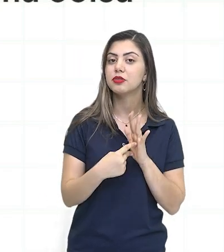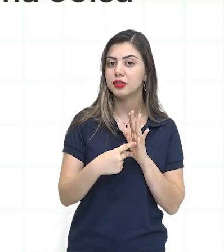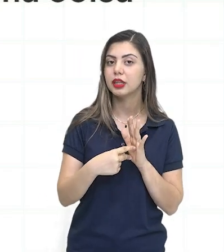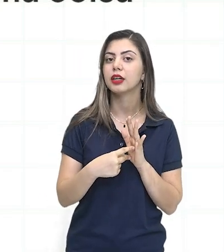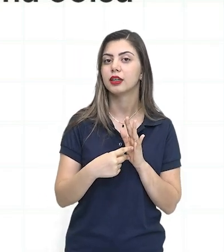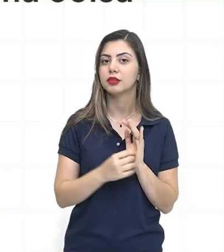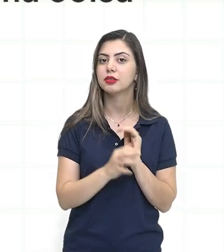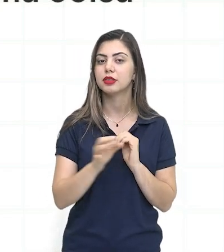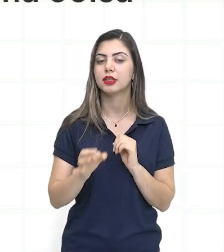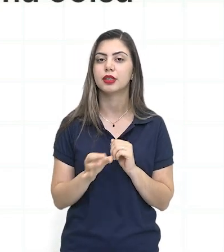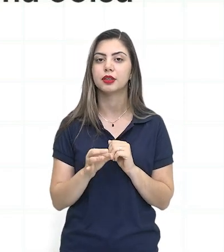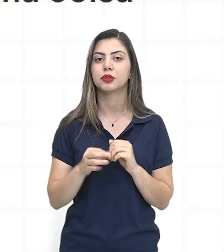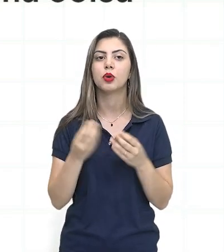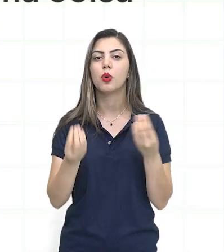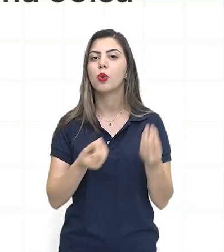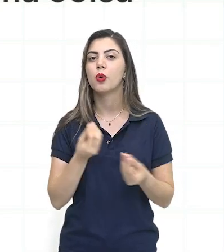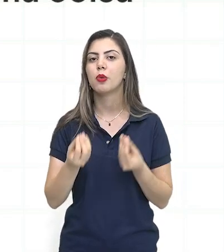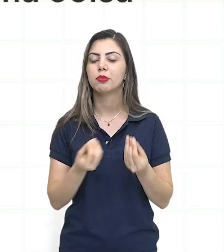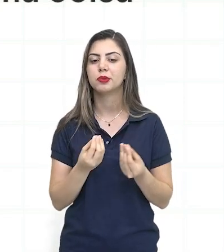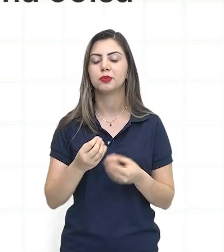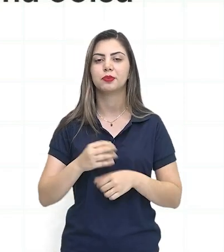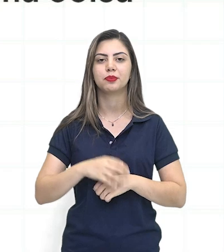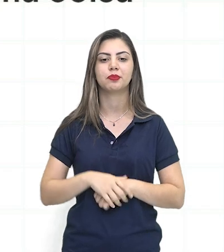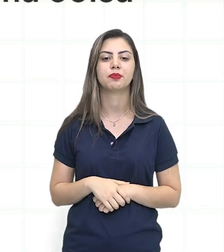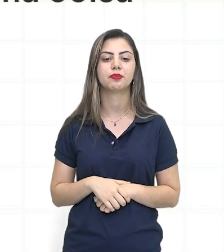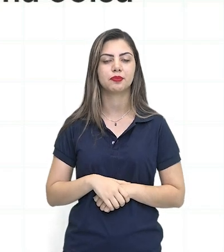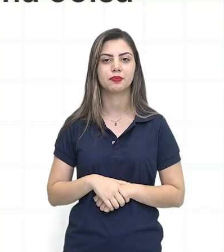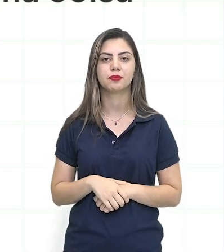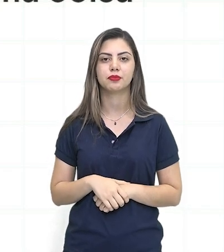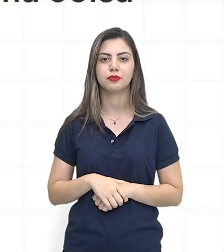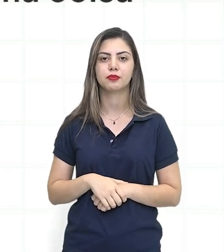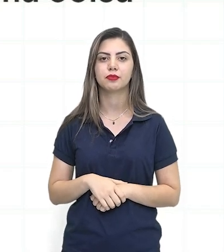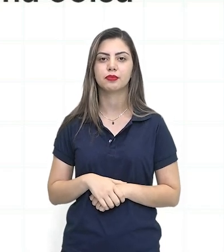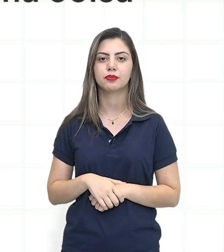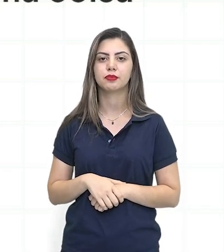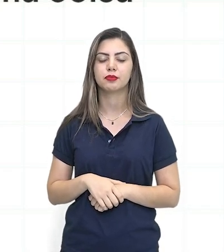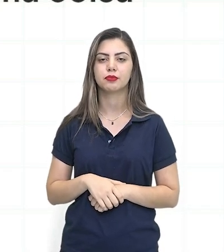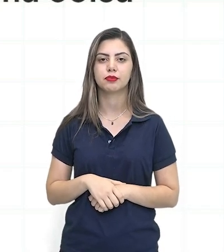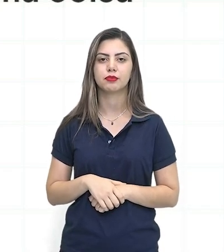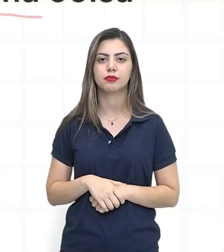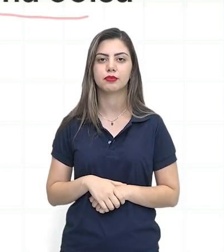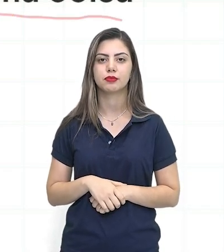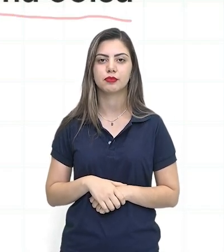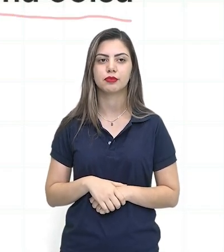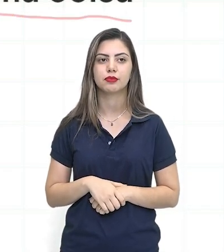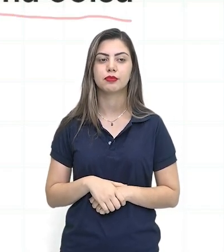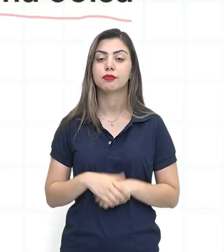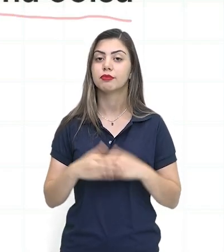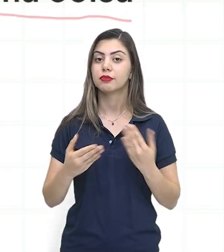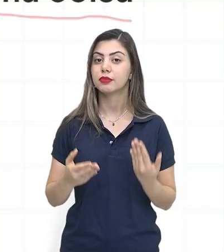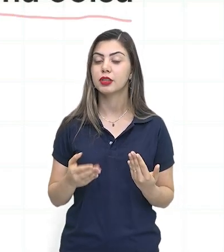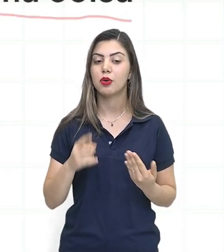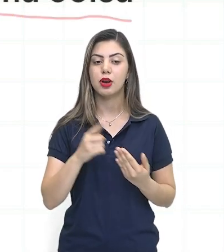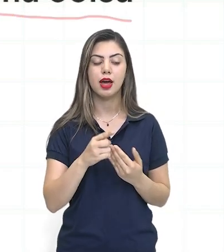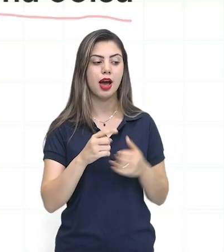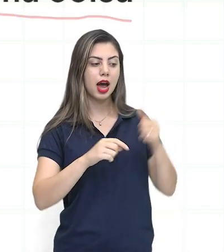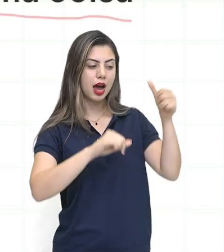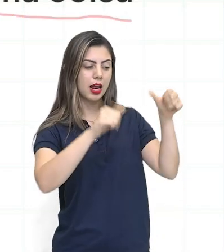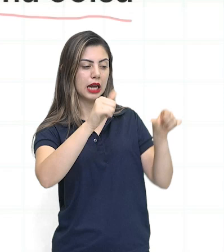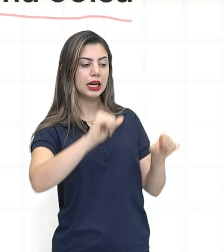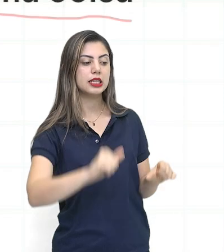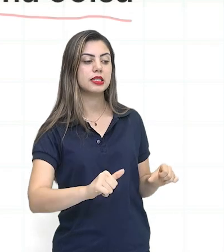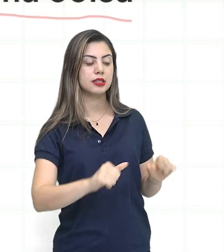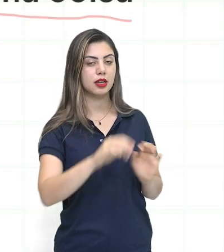significado, partindo dos indícios, partindo das informações que